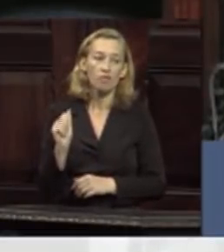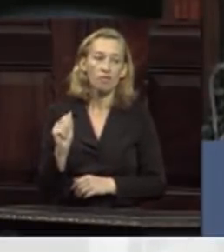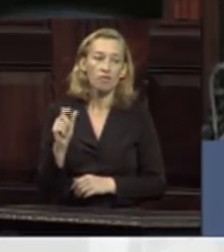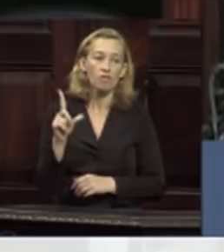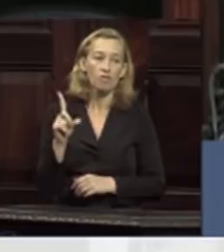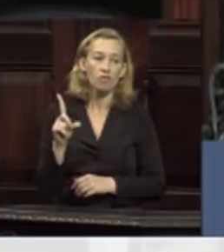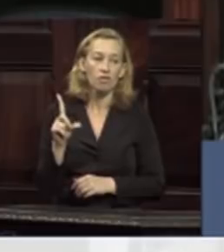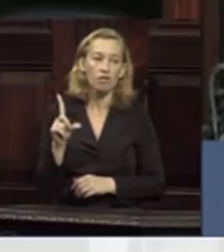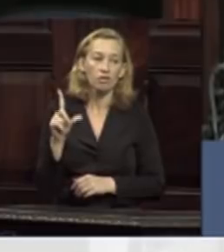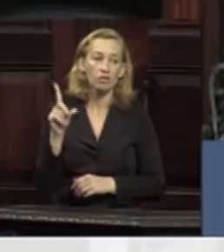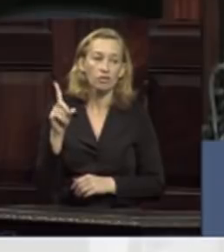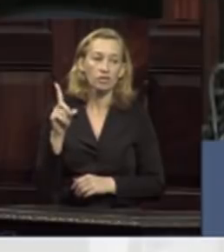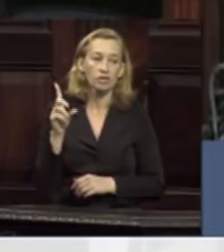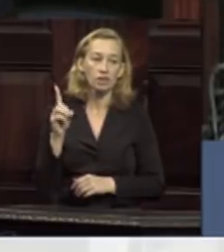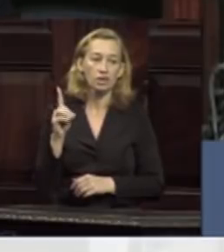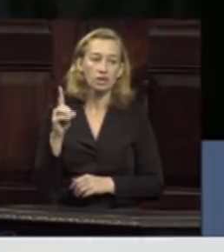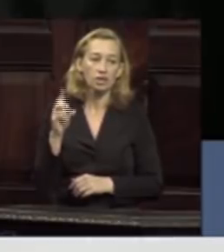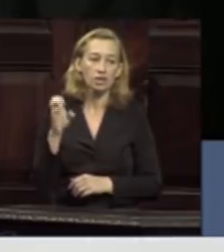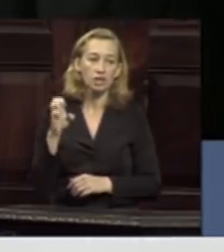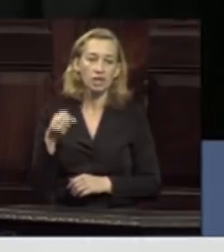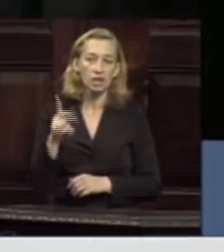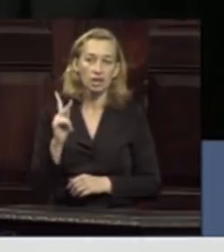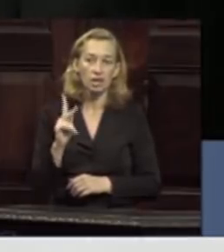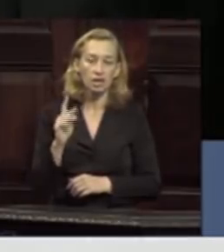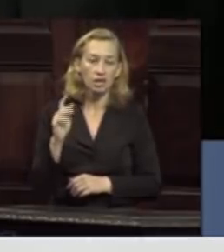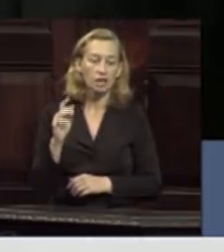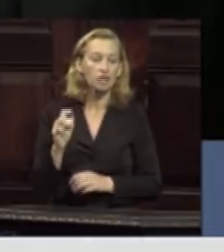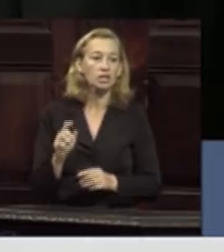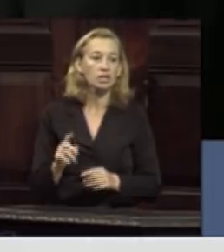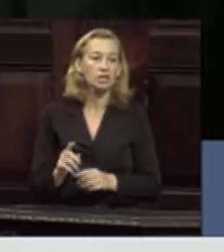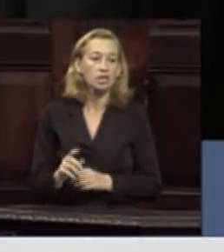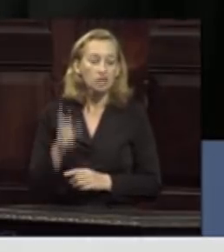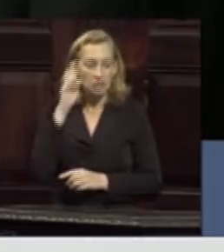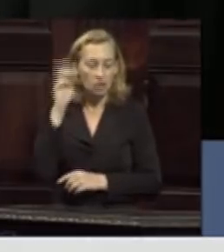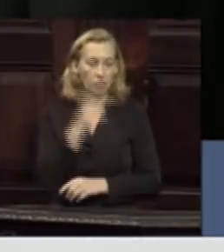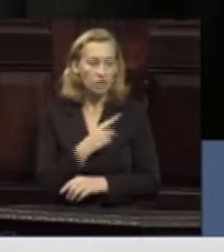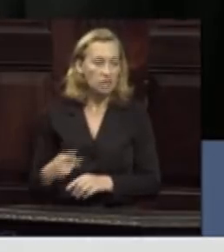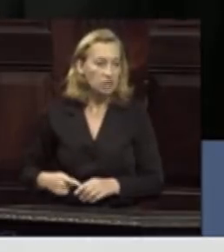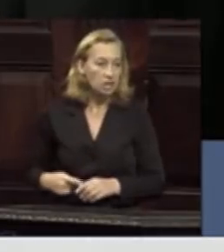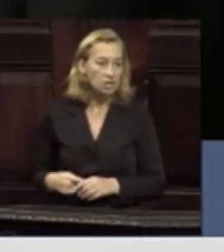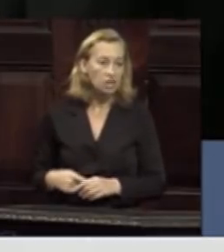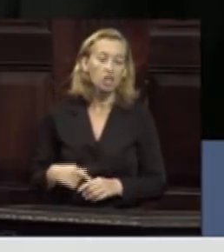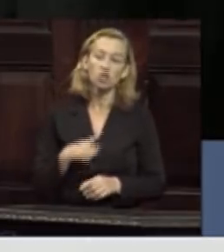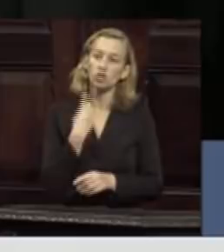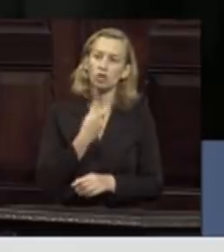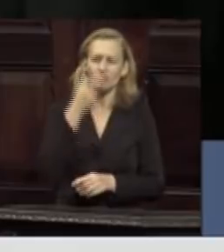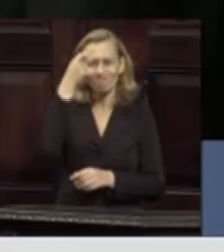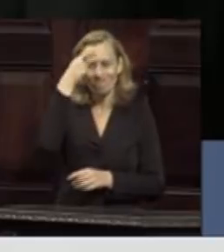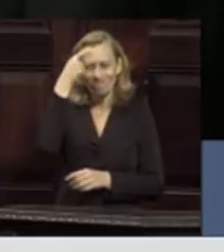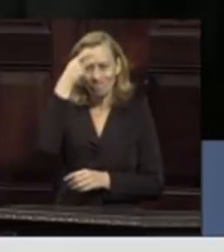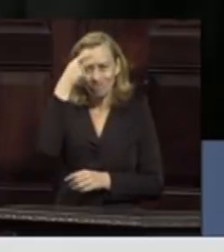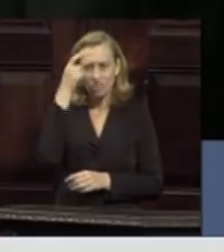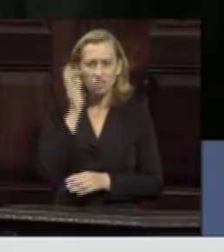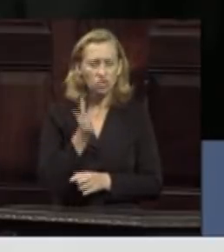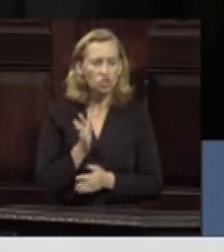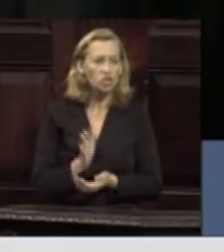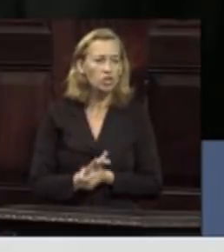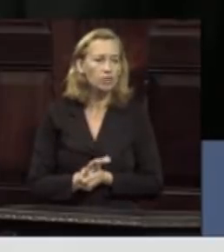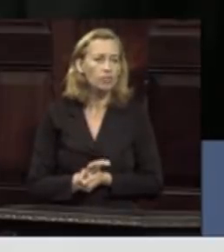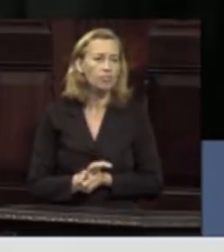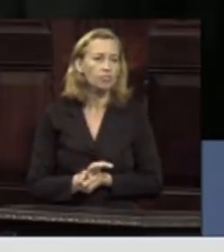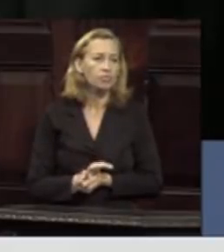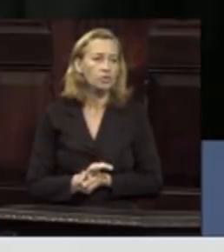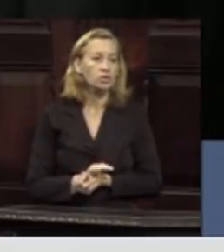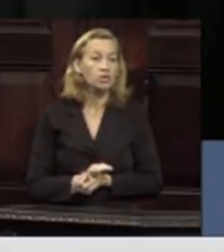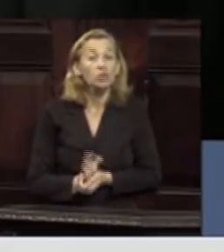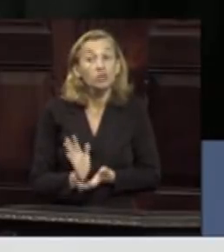Senhor presidente, o elemento que eu não acrescentei no meu parecer na outra comissão é que a gente, inclusive, tem consciência já do alto grau de endividamento